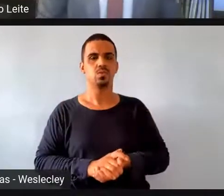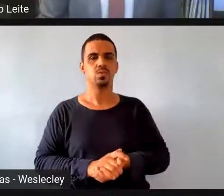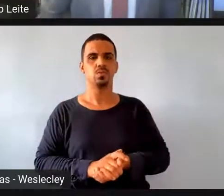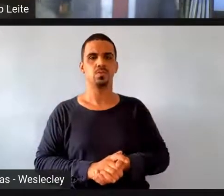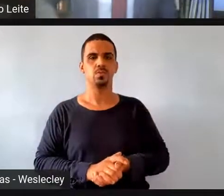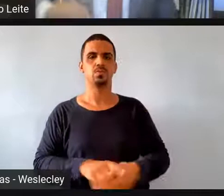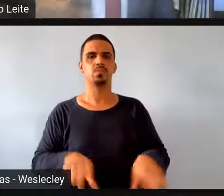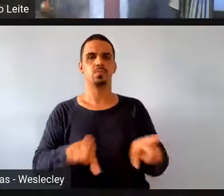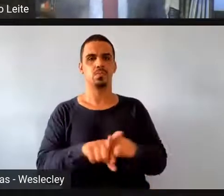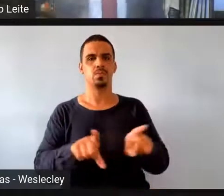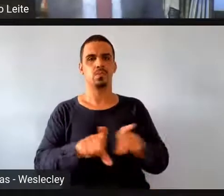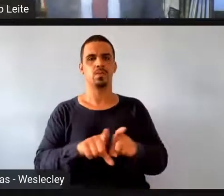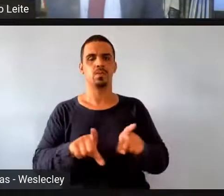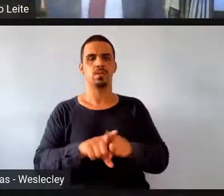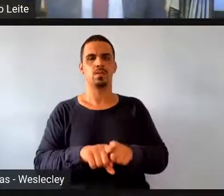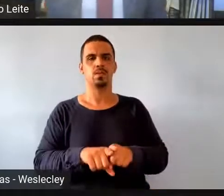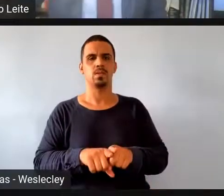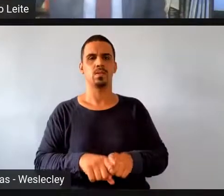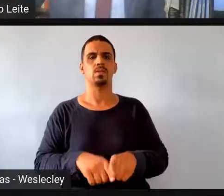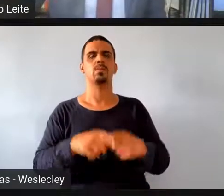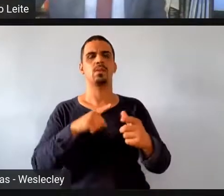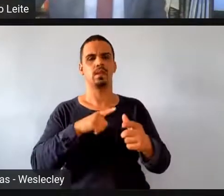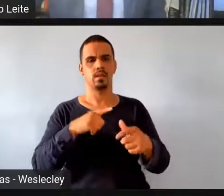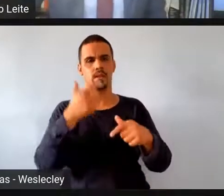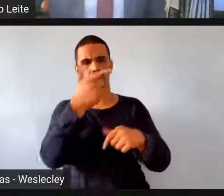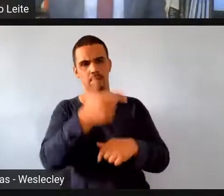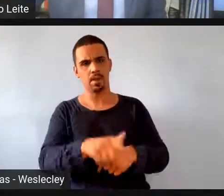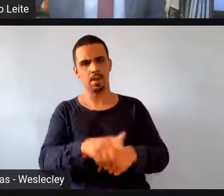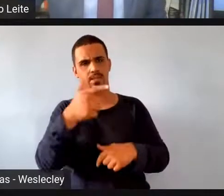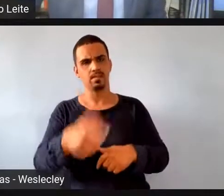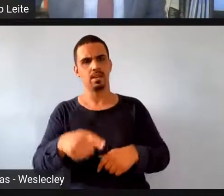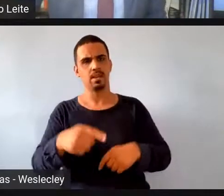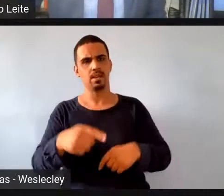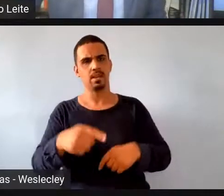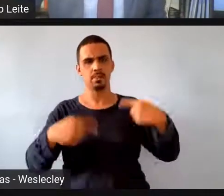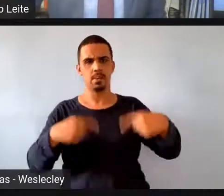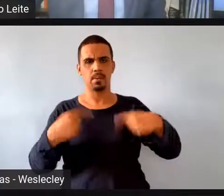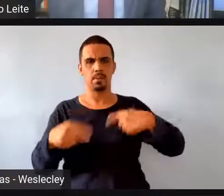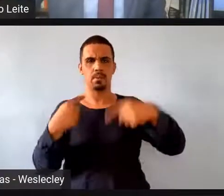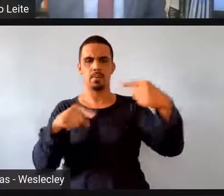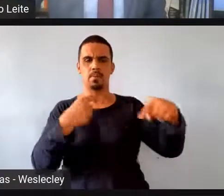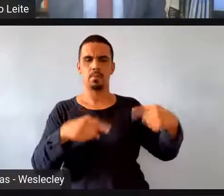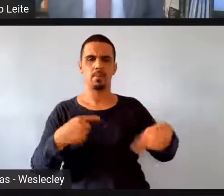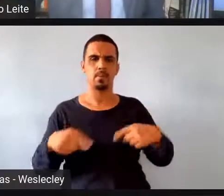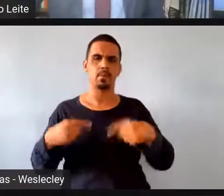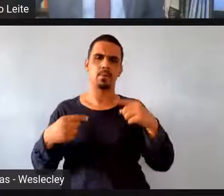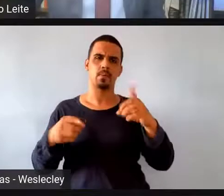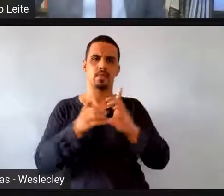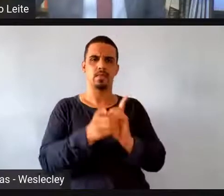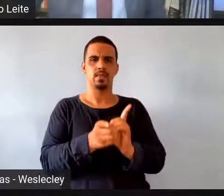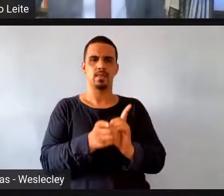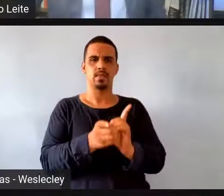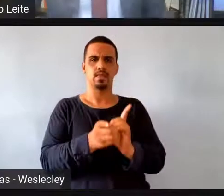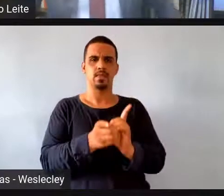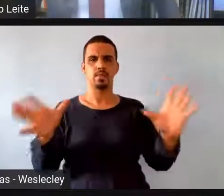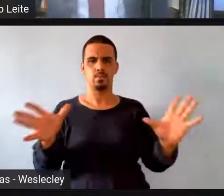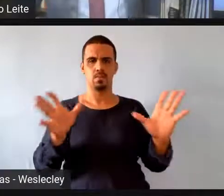Como também há outros debates importantes no entorno, inclusive da democracia partidária, porque